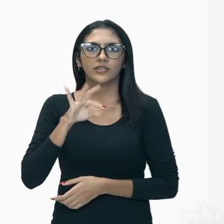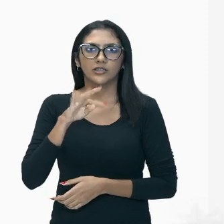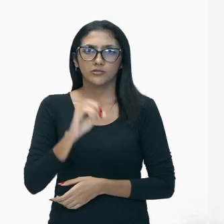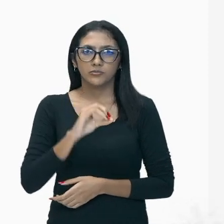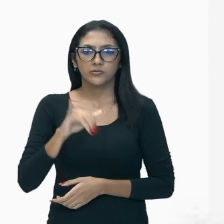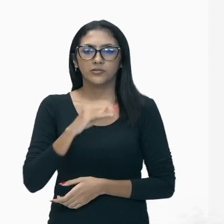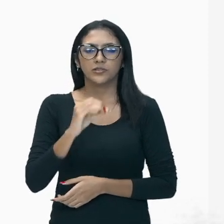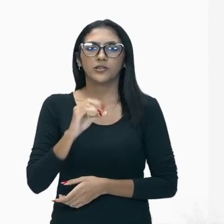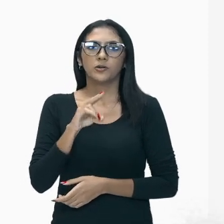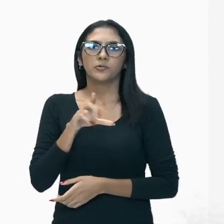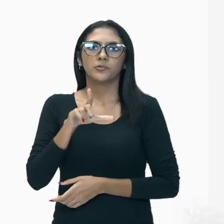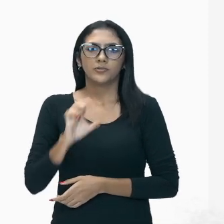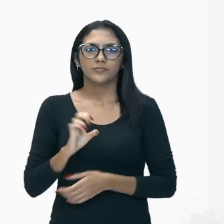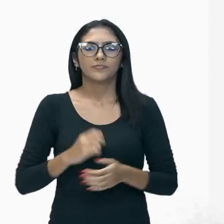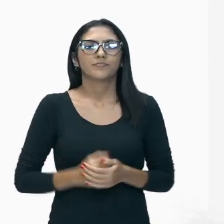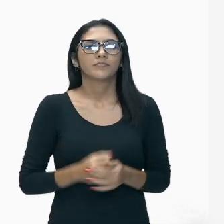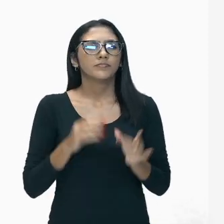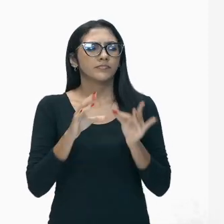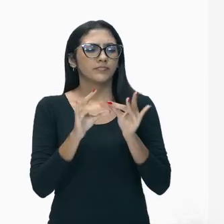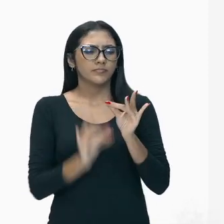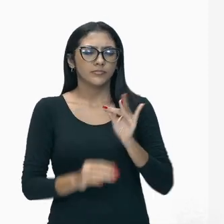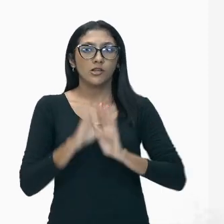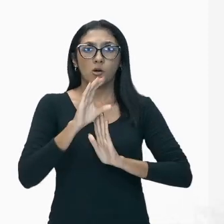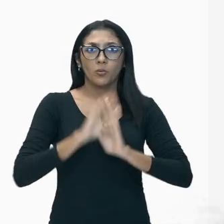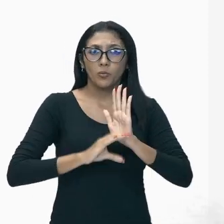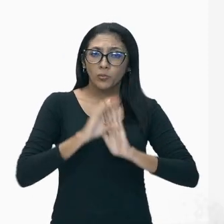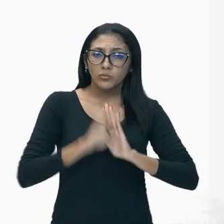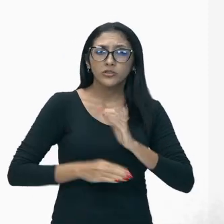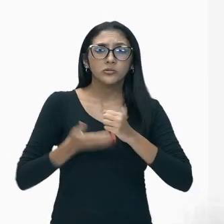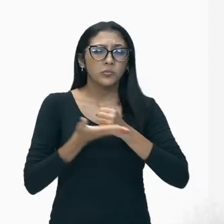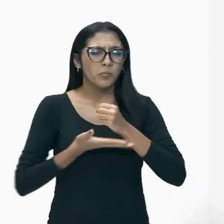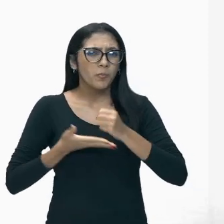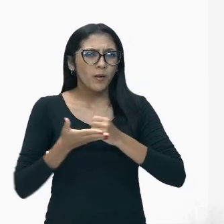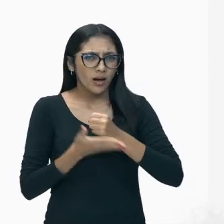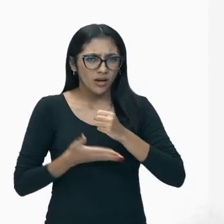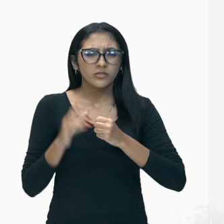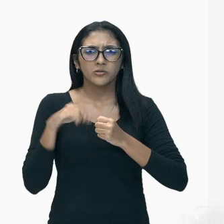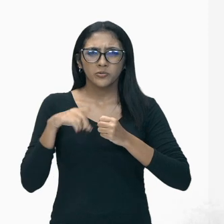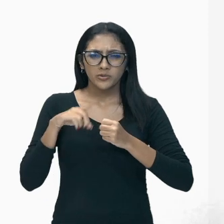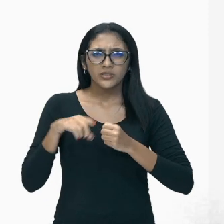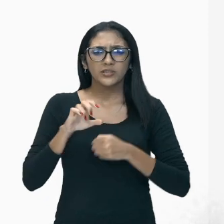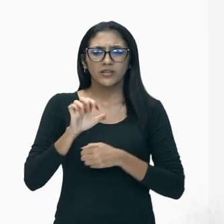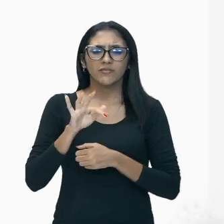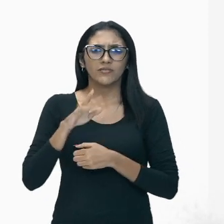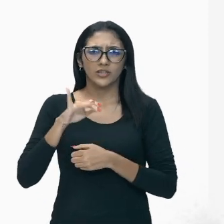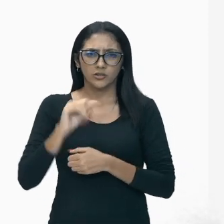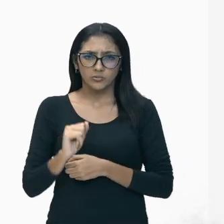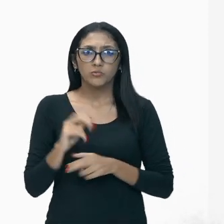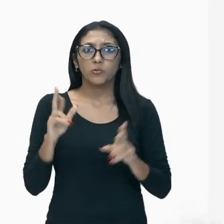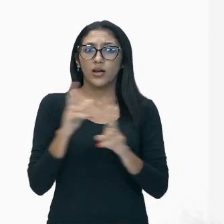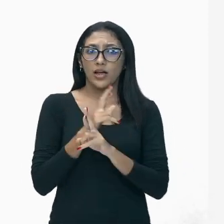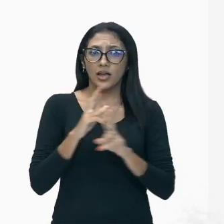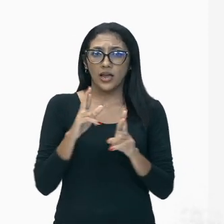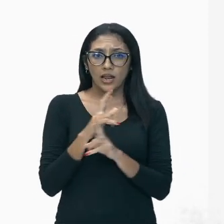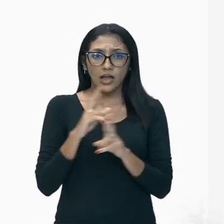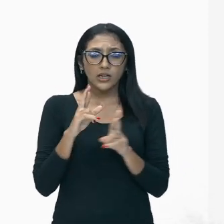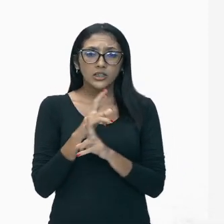efeito Joule, detalhamento, conceitos básicos do efeito Joule relacionados com